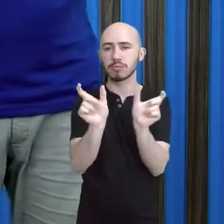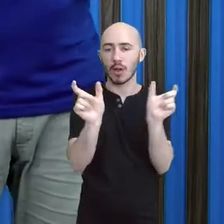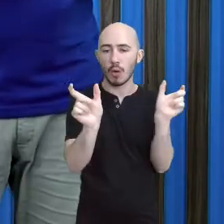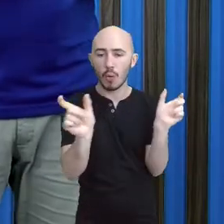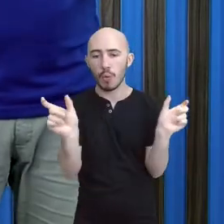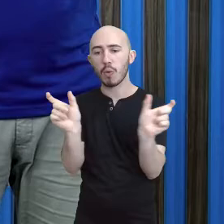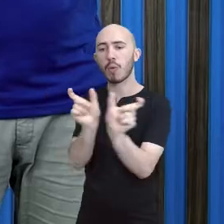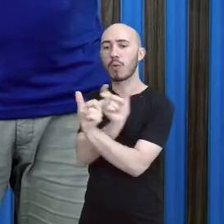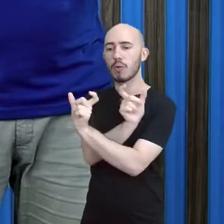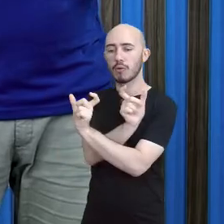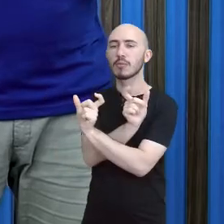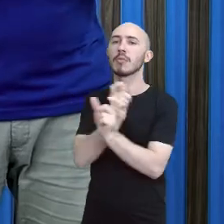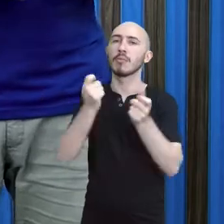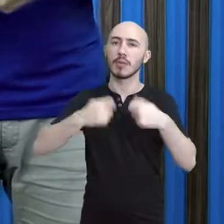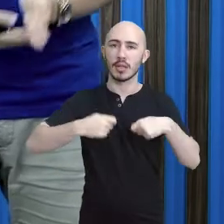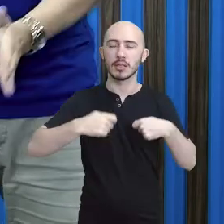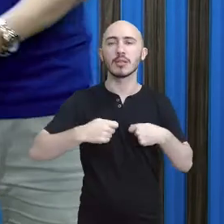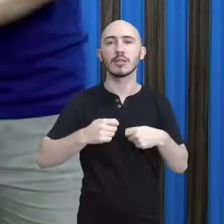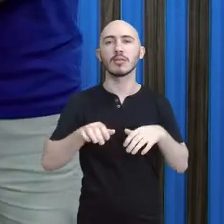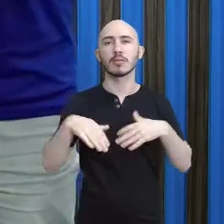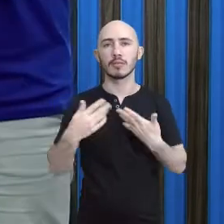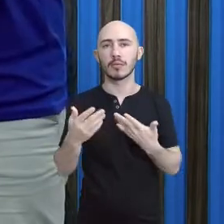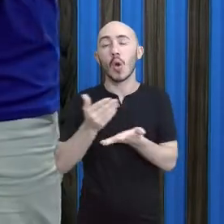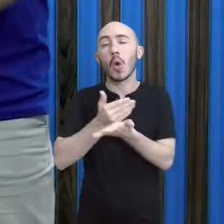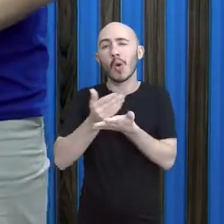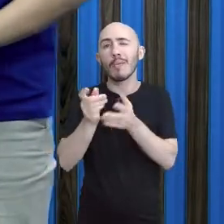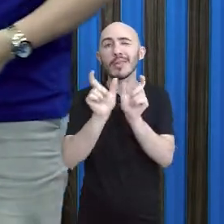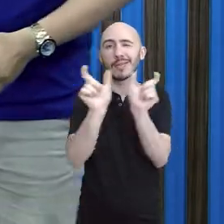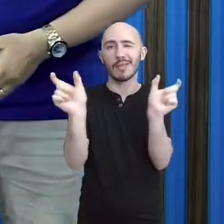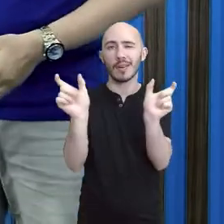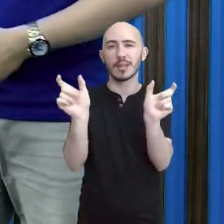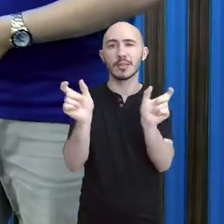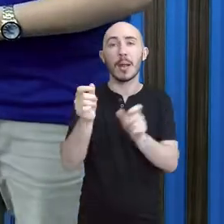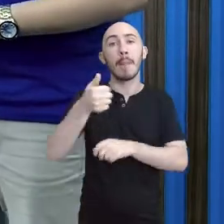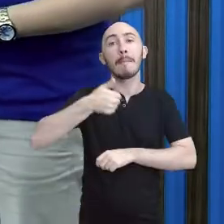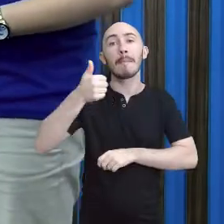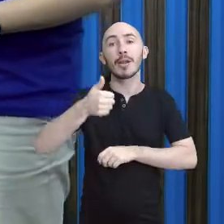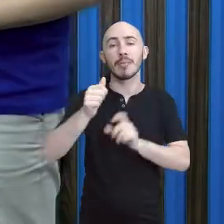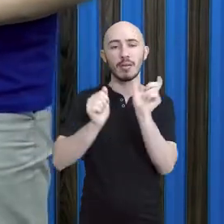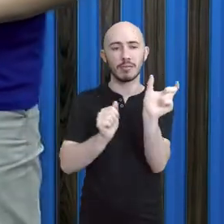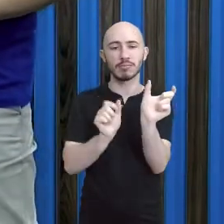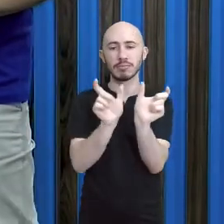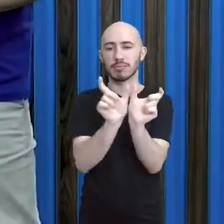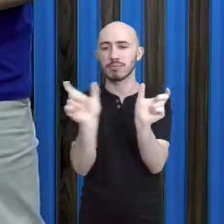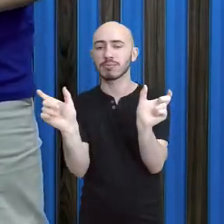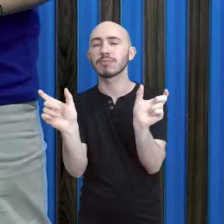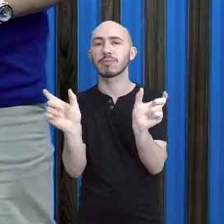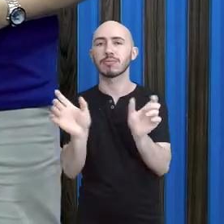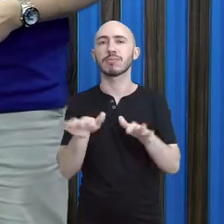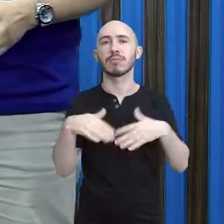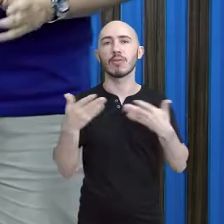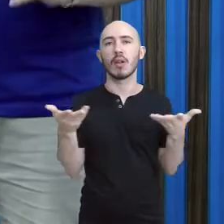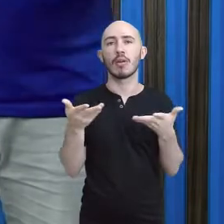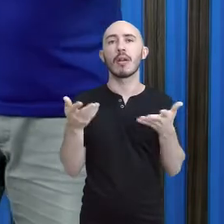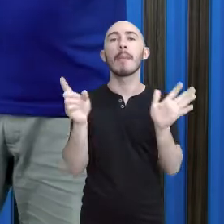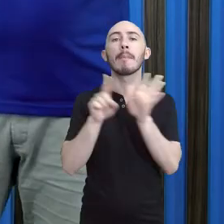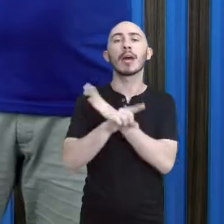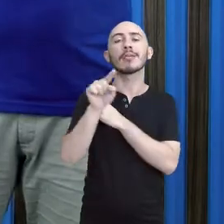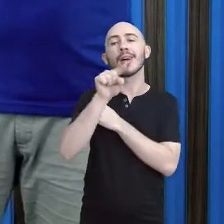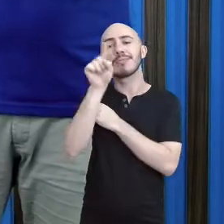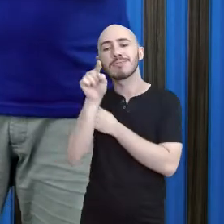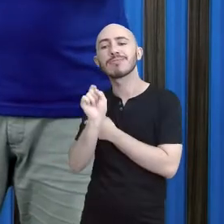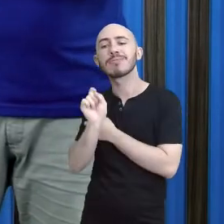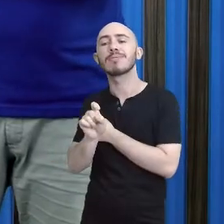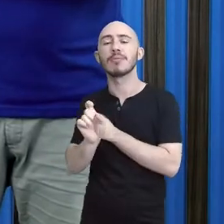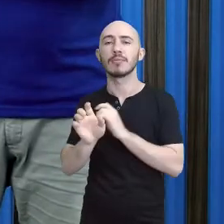inicia a frase, I, you, he, she, it, you, they. Pronto. Quando eu pego o verbo to be e vou colocar na forma interrogativa, eu